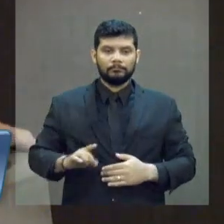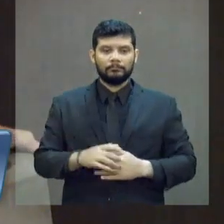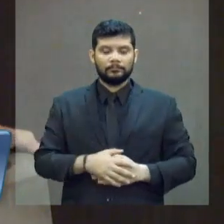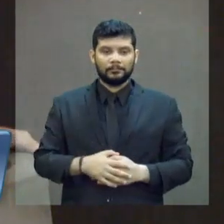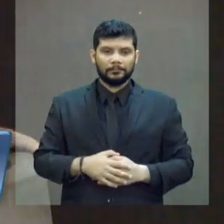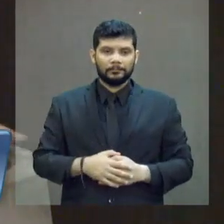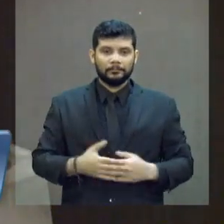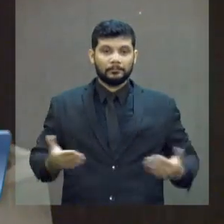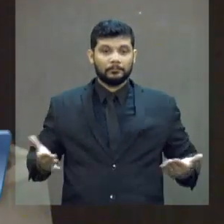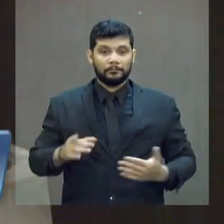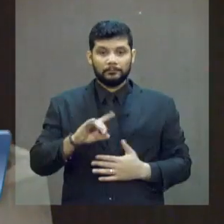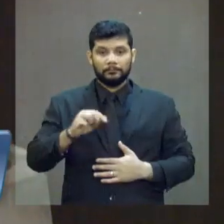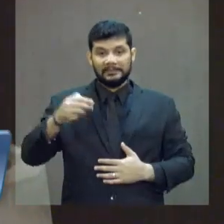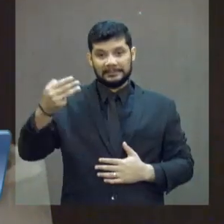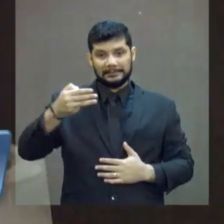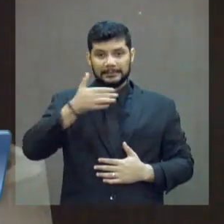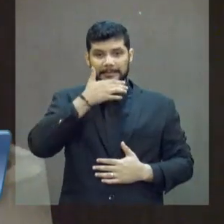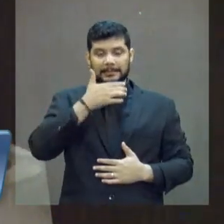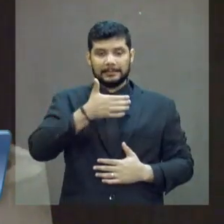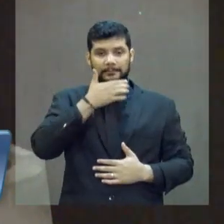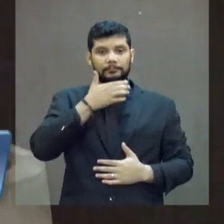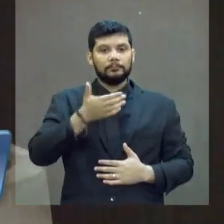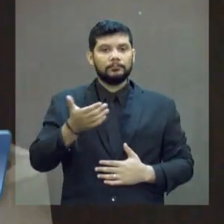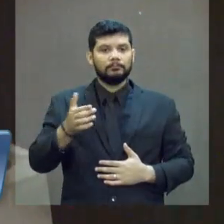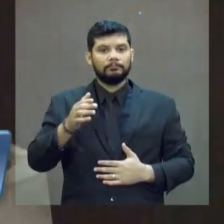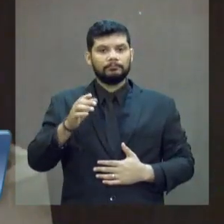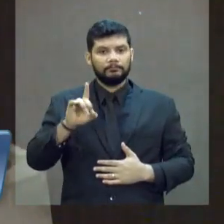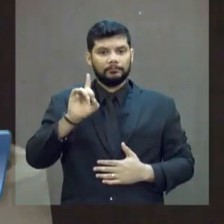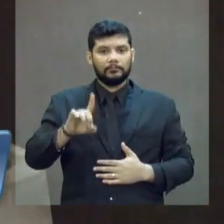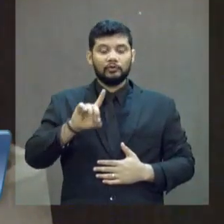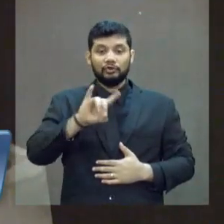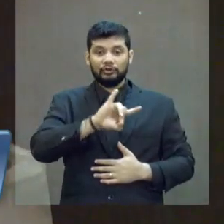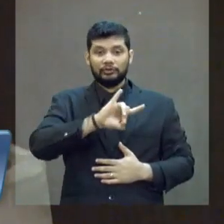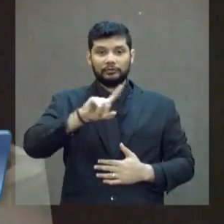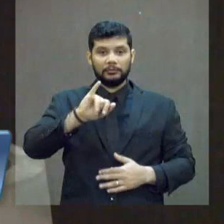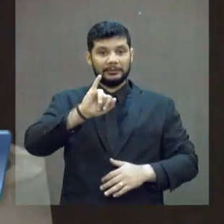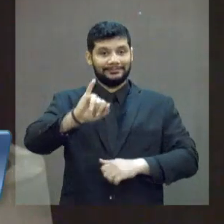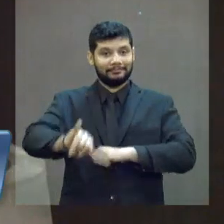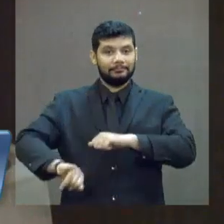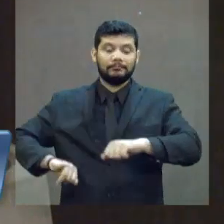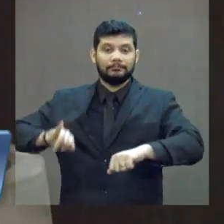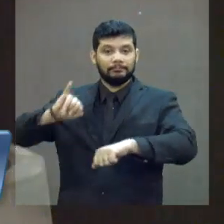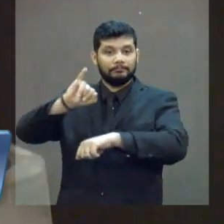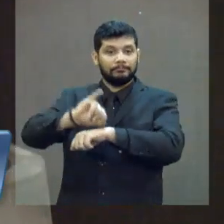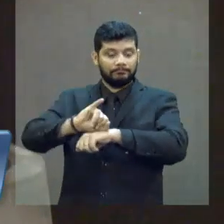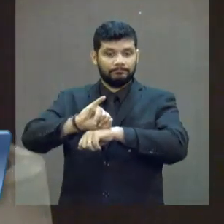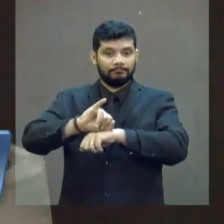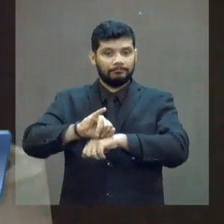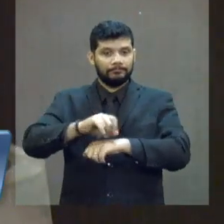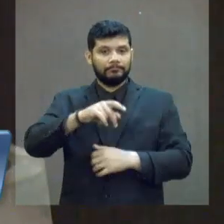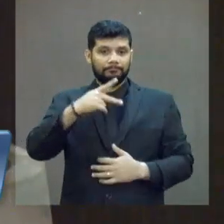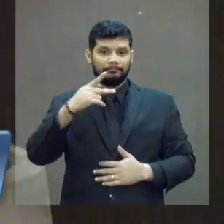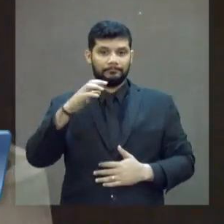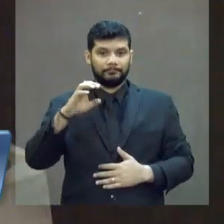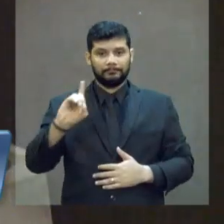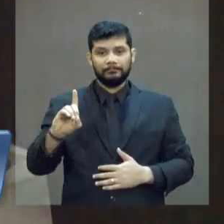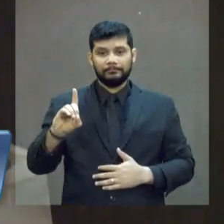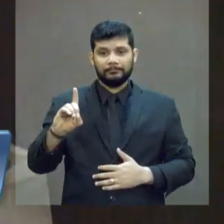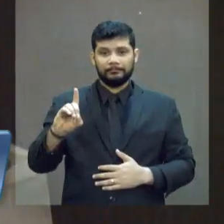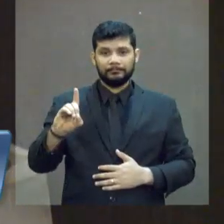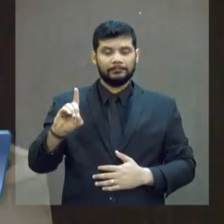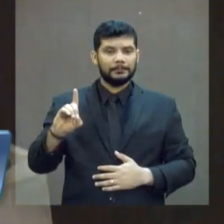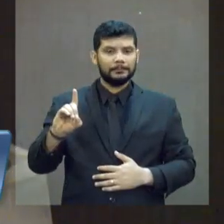Hoje, 3 de dezembro, é o Dia Internacional da Pessoa com Deficiência.